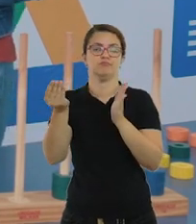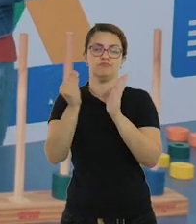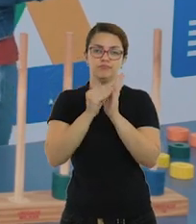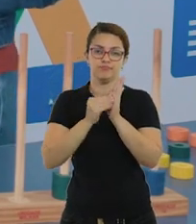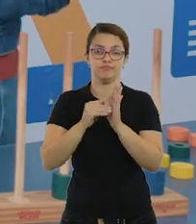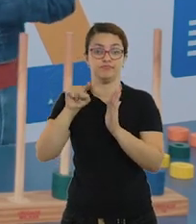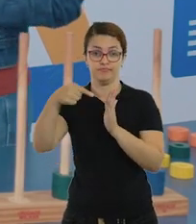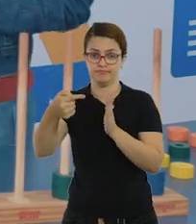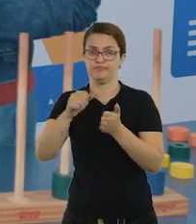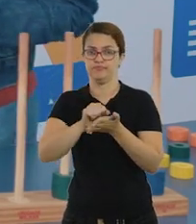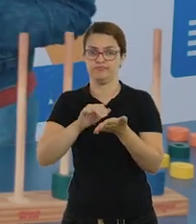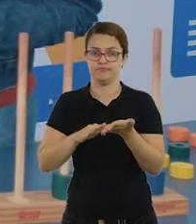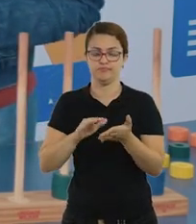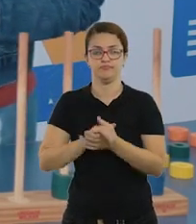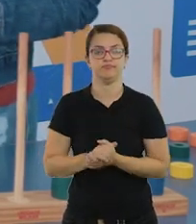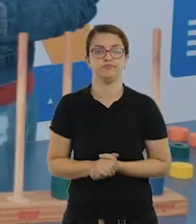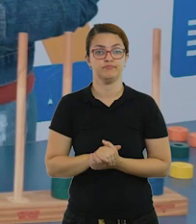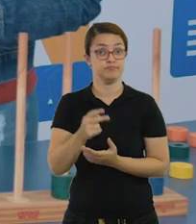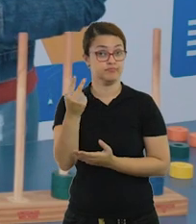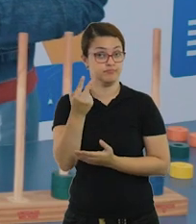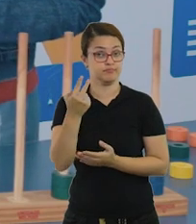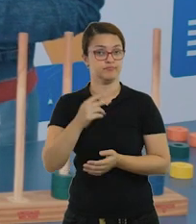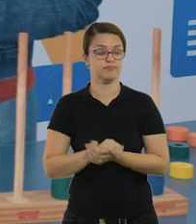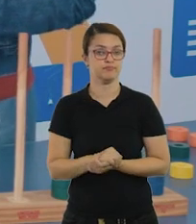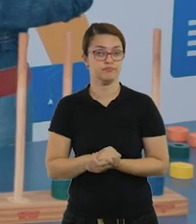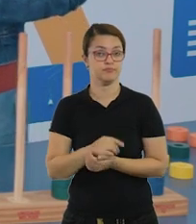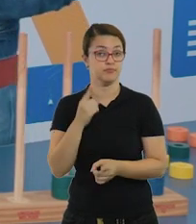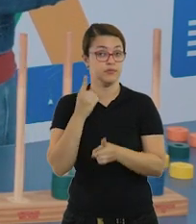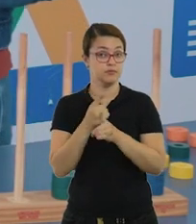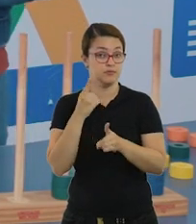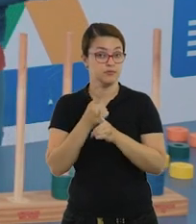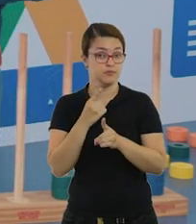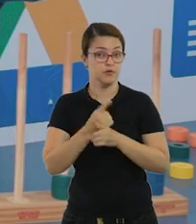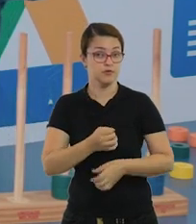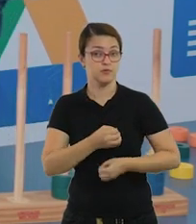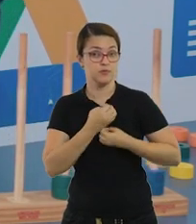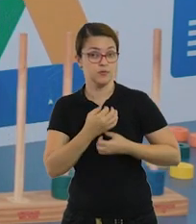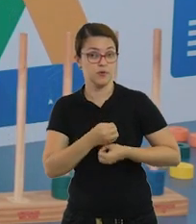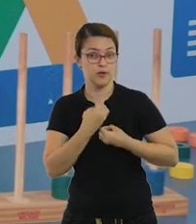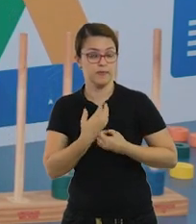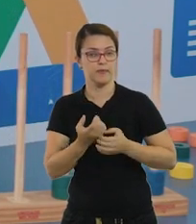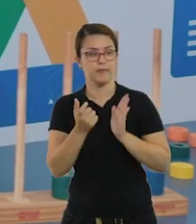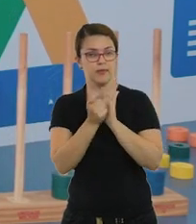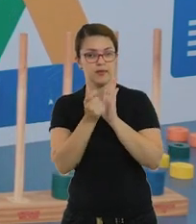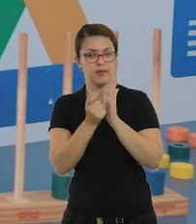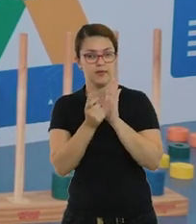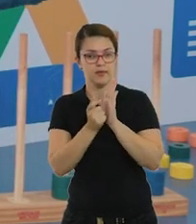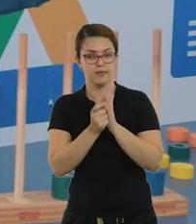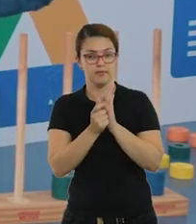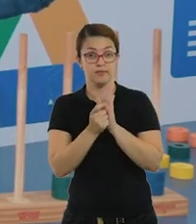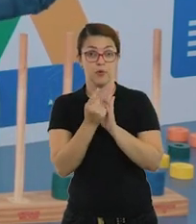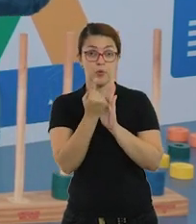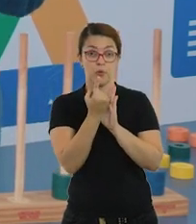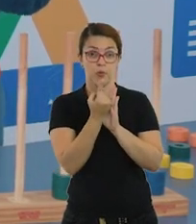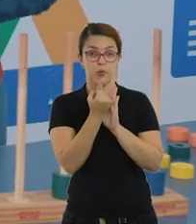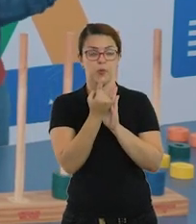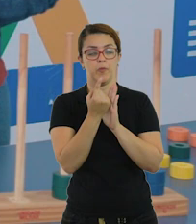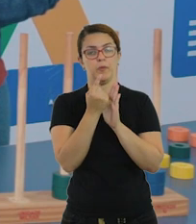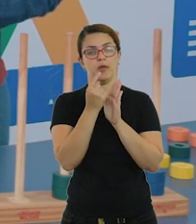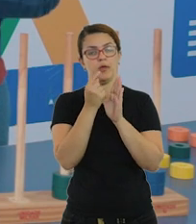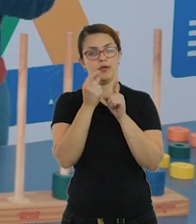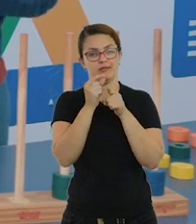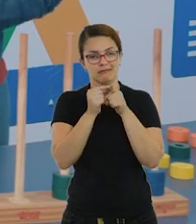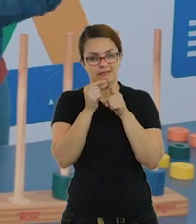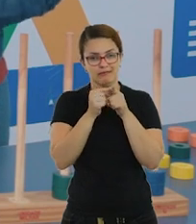Agora, a nossa próxima atividade, a atividade 2, é encontre no poema palavras com uma sílaba,